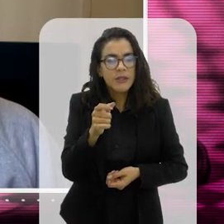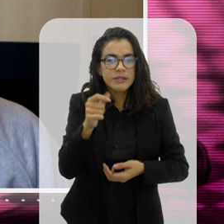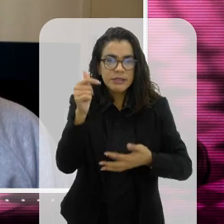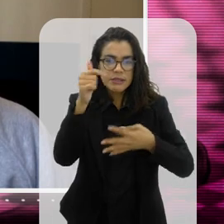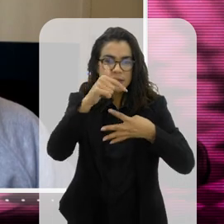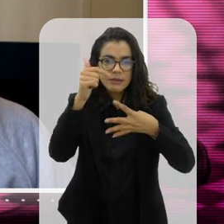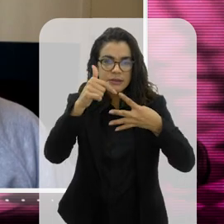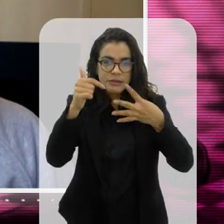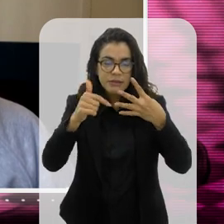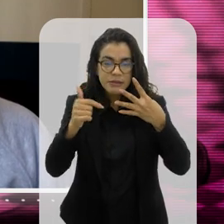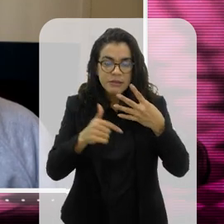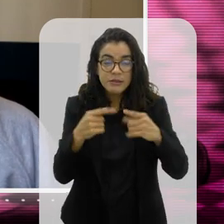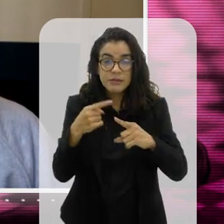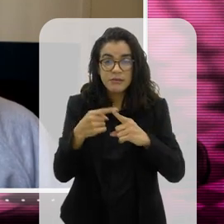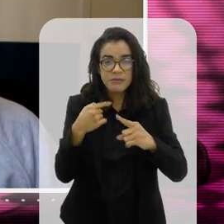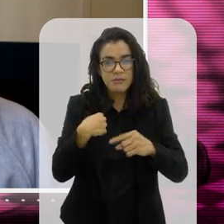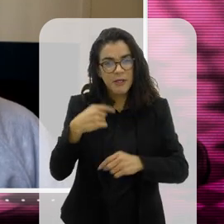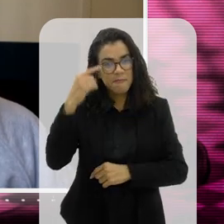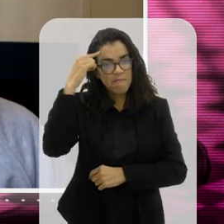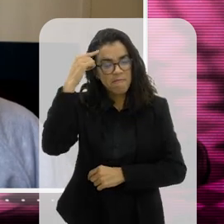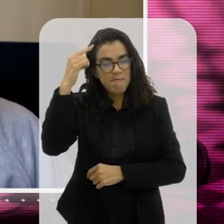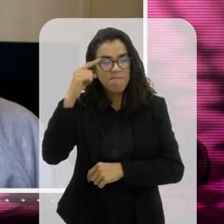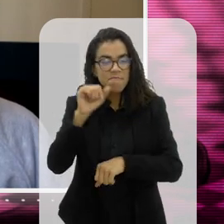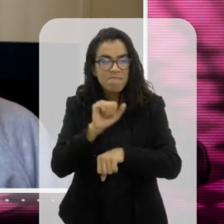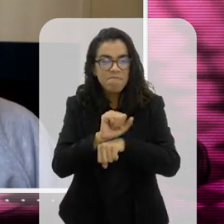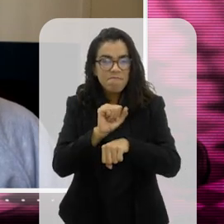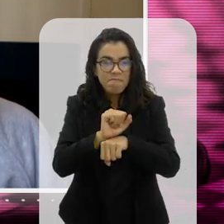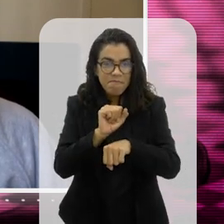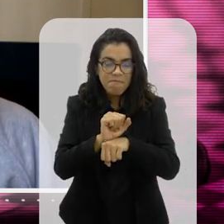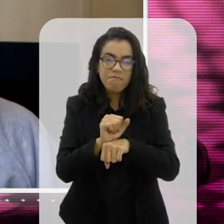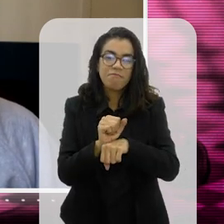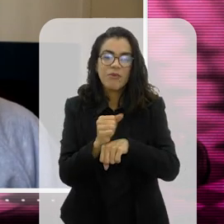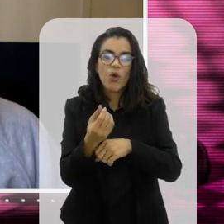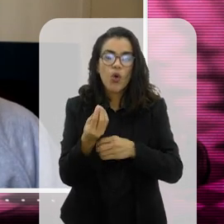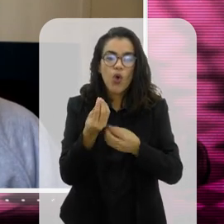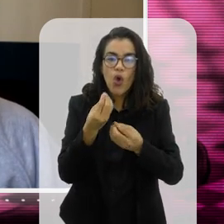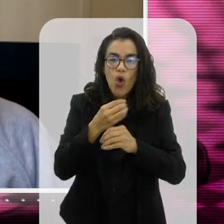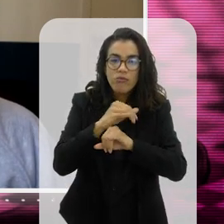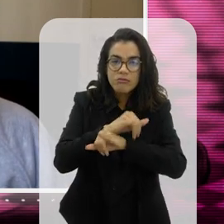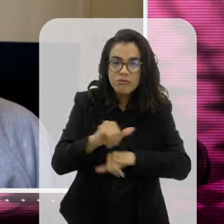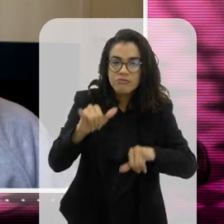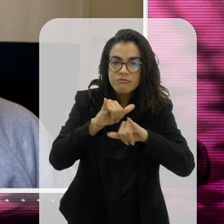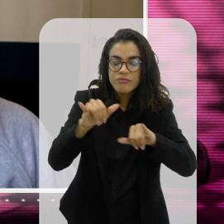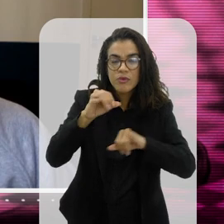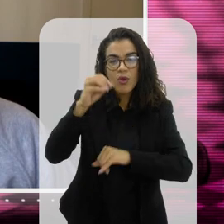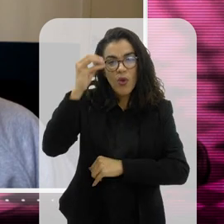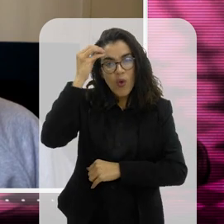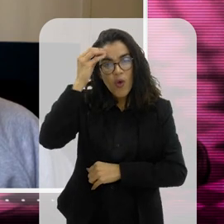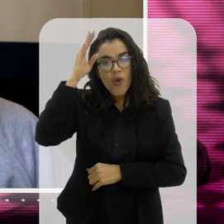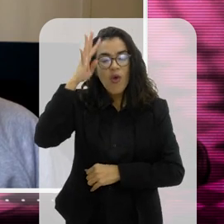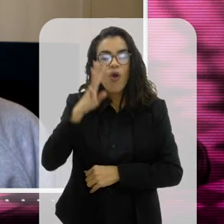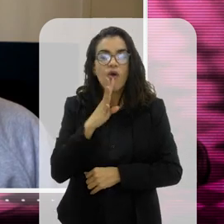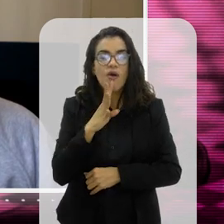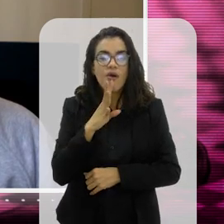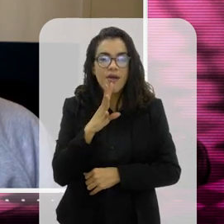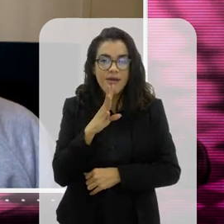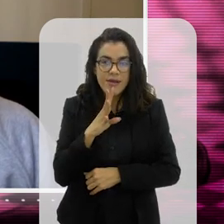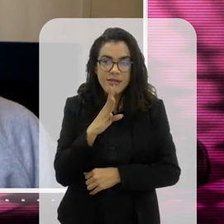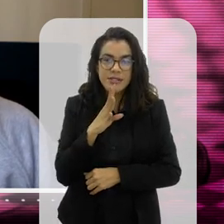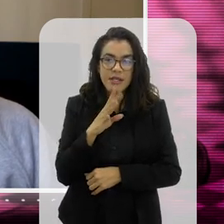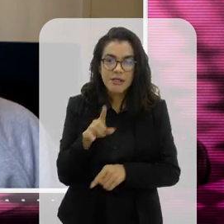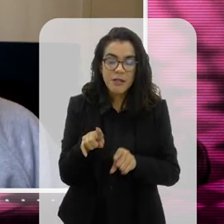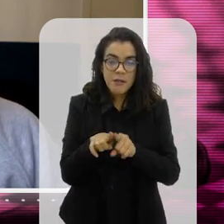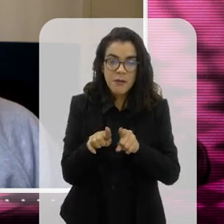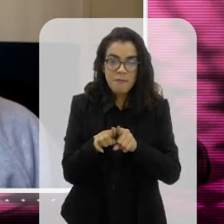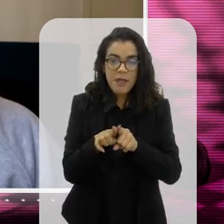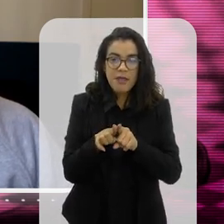interessante essas pontuações, porque se a gente for parar para pensar, a gente falando de divulgação de conhecimento, de